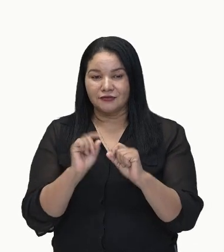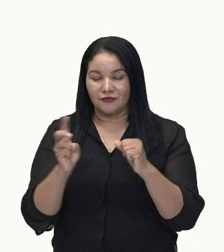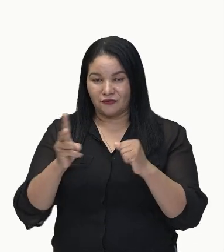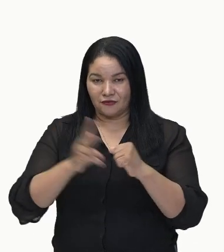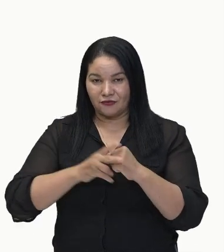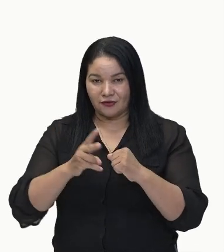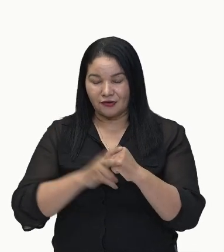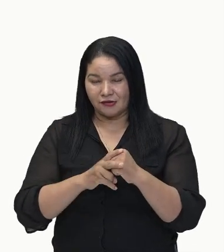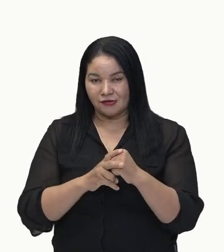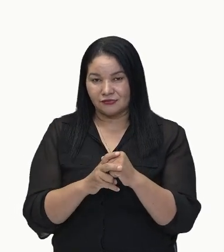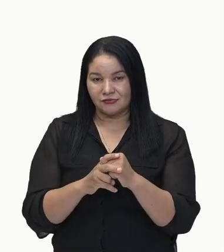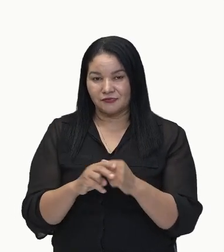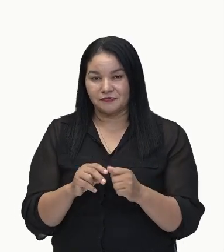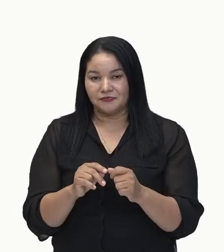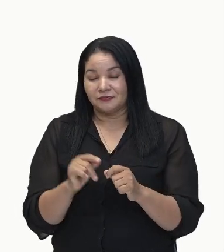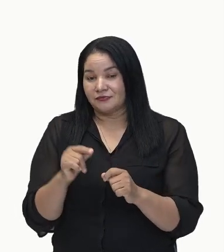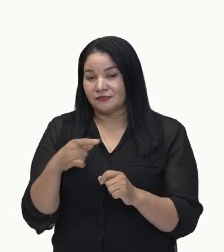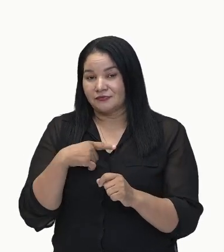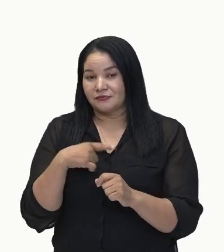verbos, eles vão